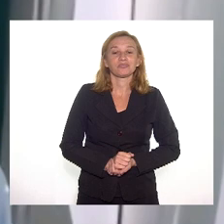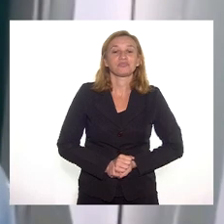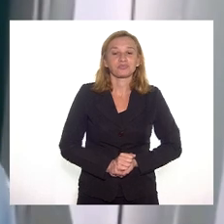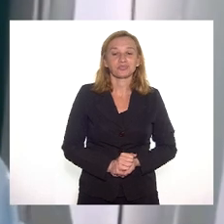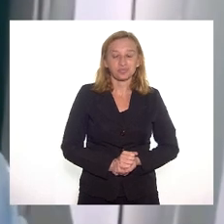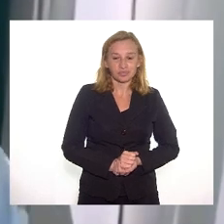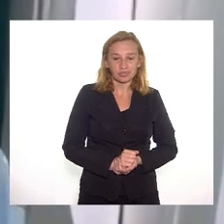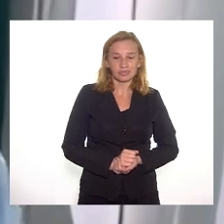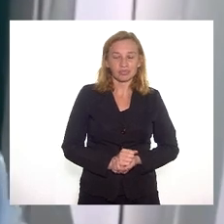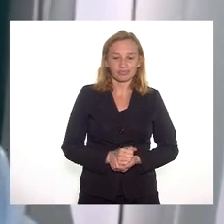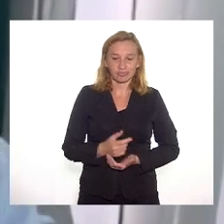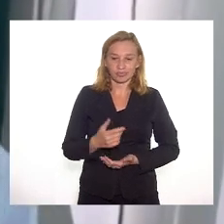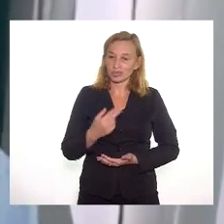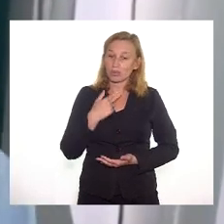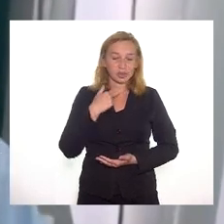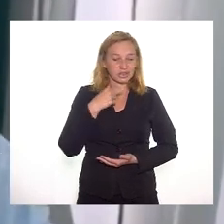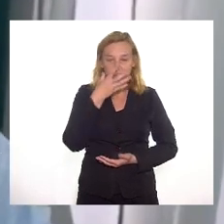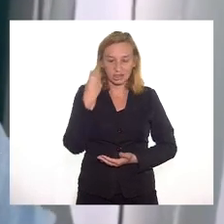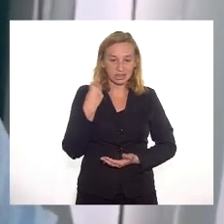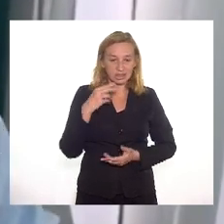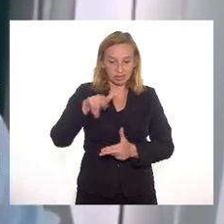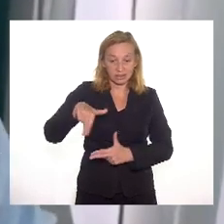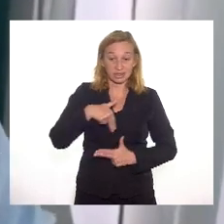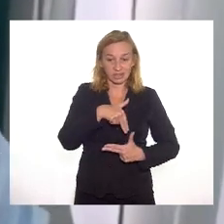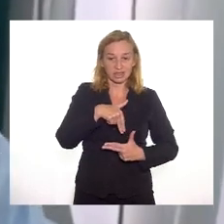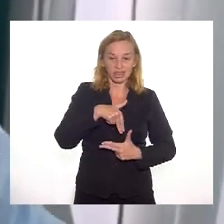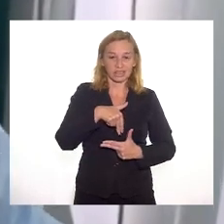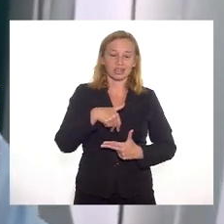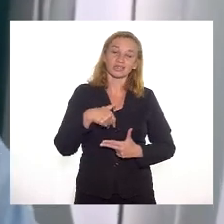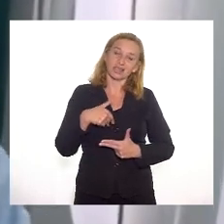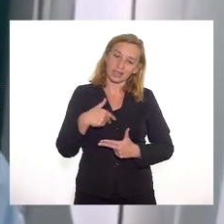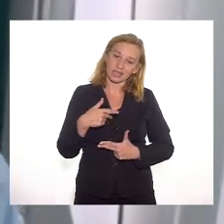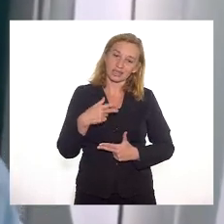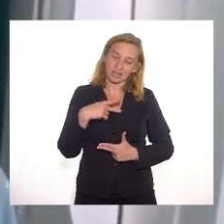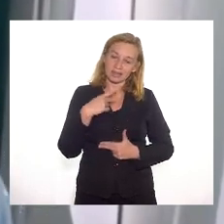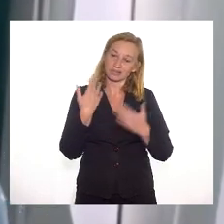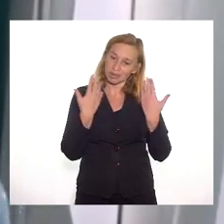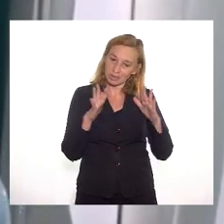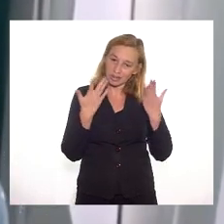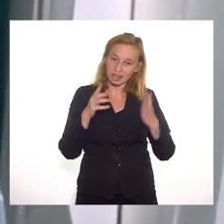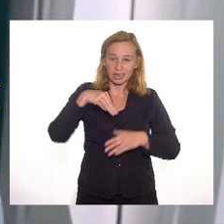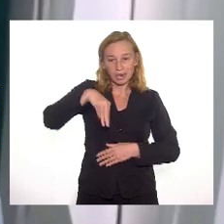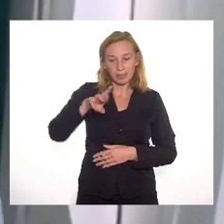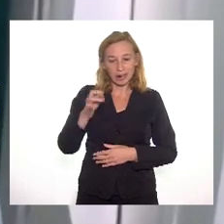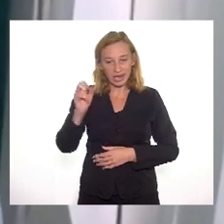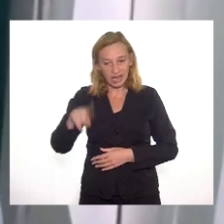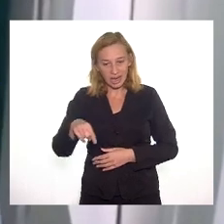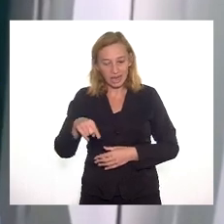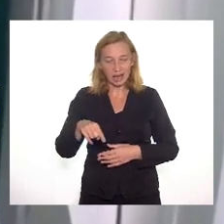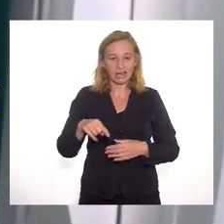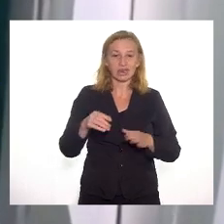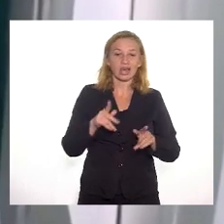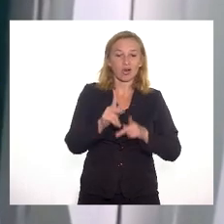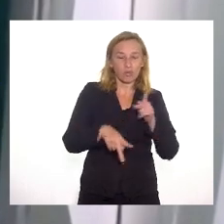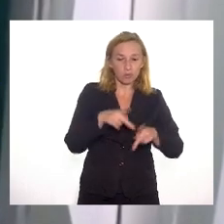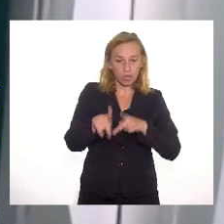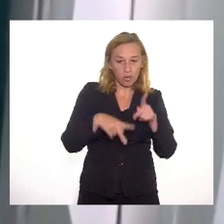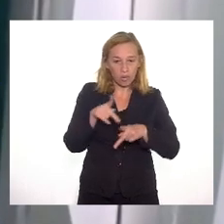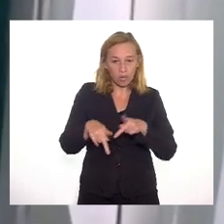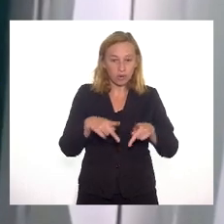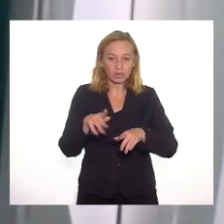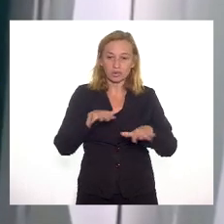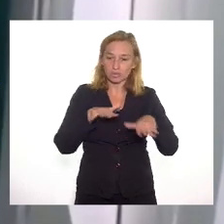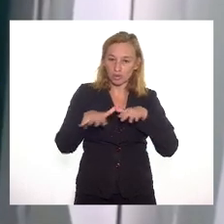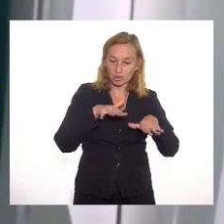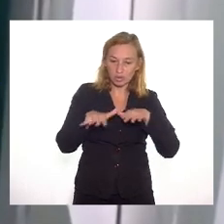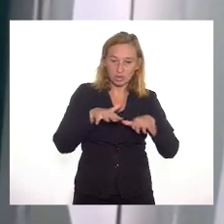não queria deixar passar em branco, na tribuna da Alerj, esta menção a Maricá, ao seu aniversário, ao seu povo, à sua gente, aos seus